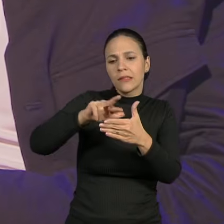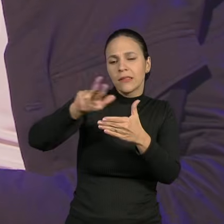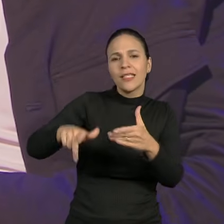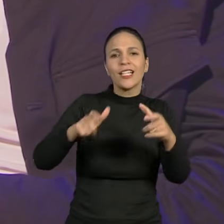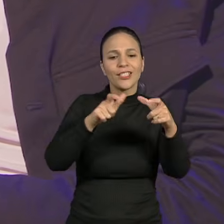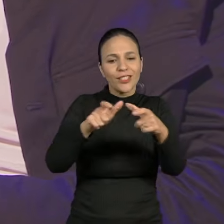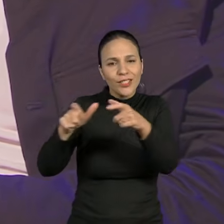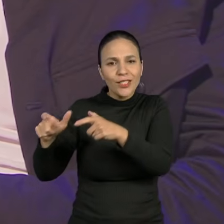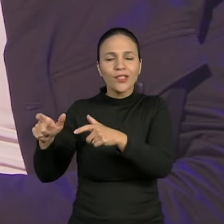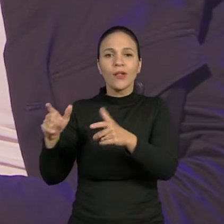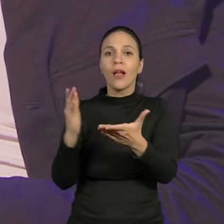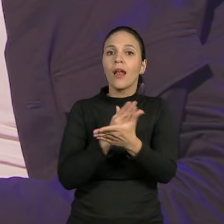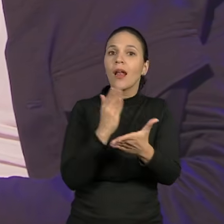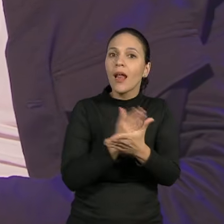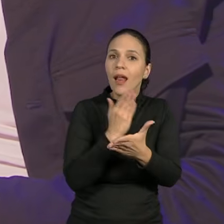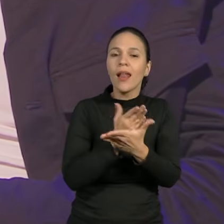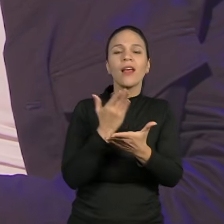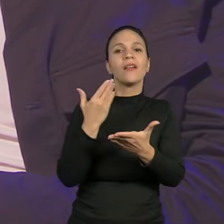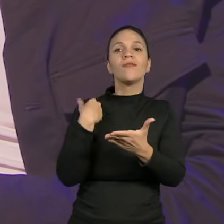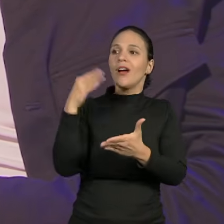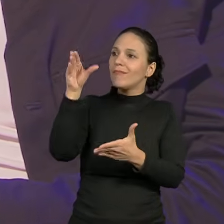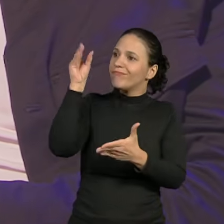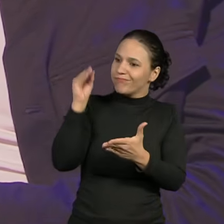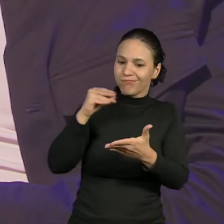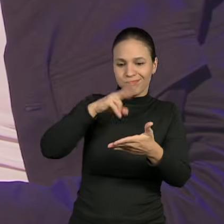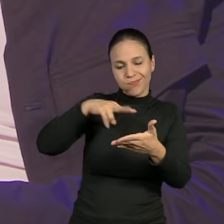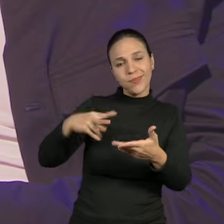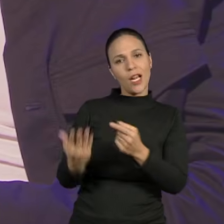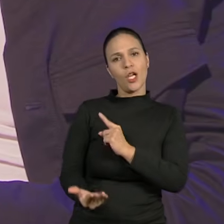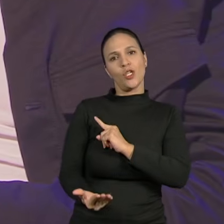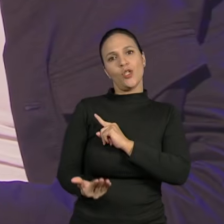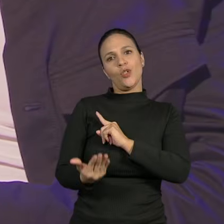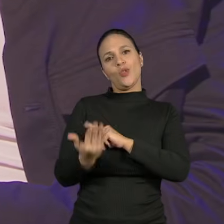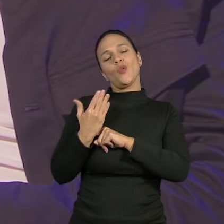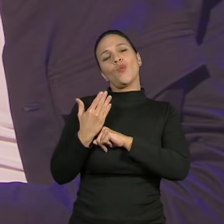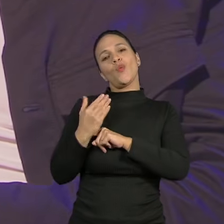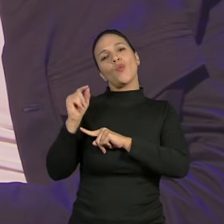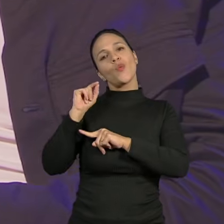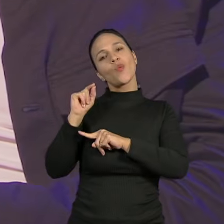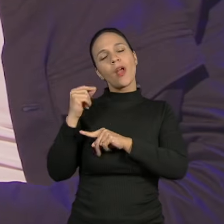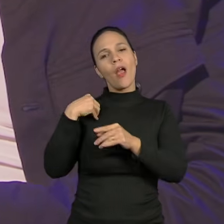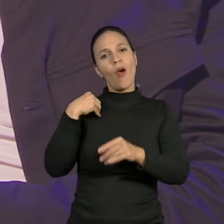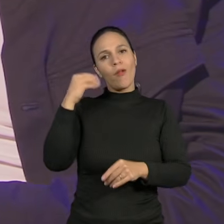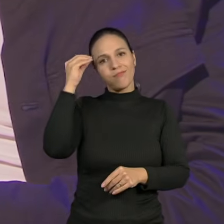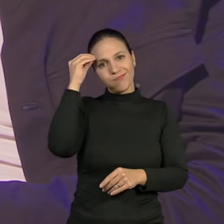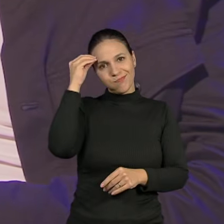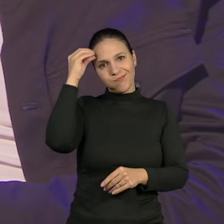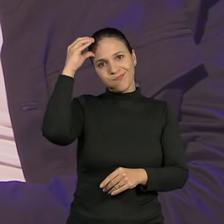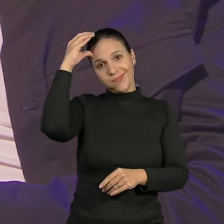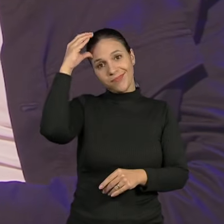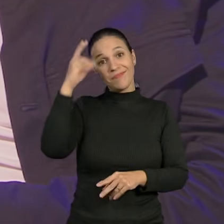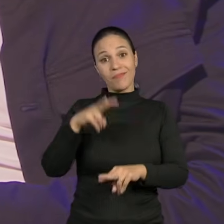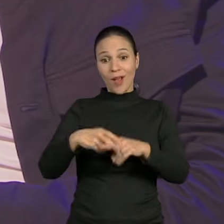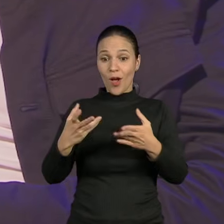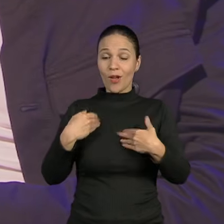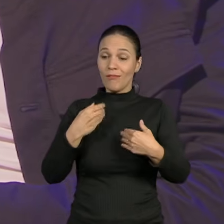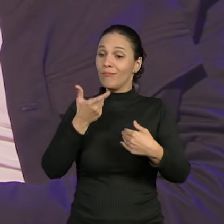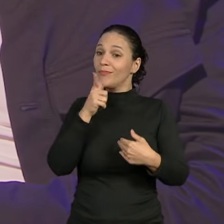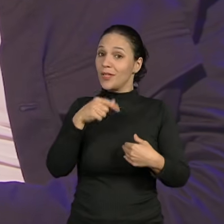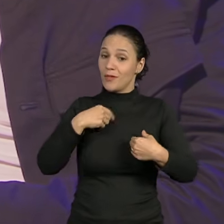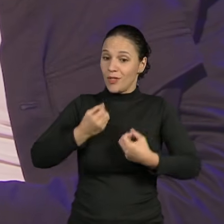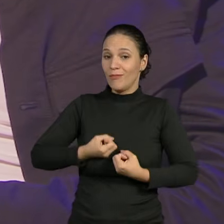livros. Eu acho que também contribuiu, né, com essa cama aí que hoje faz com que eu